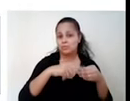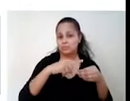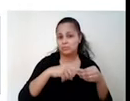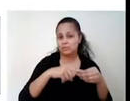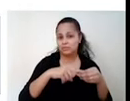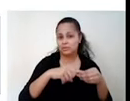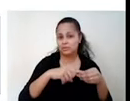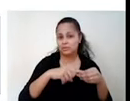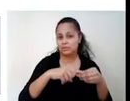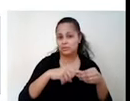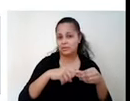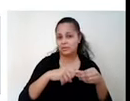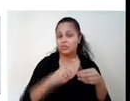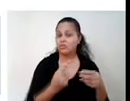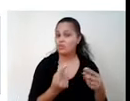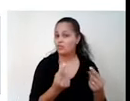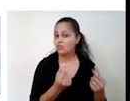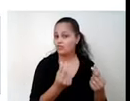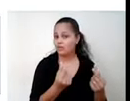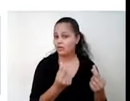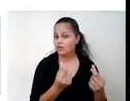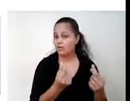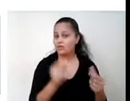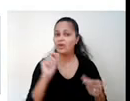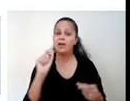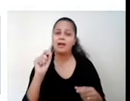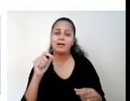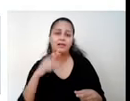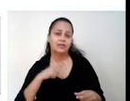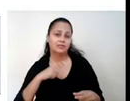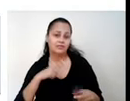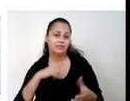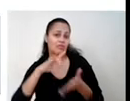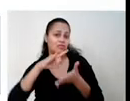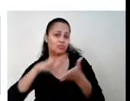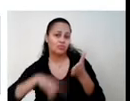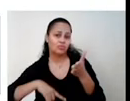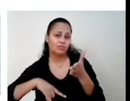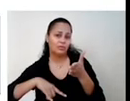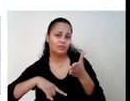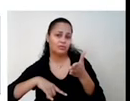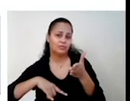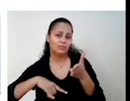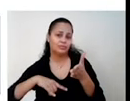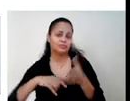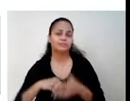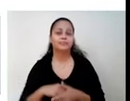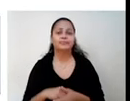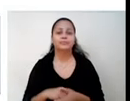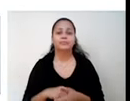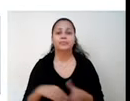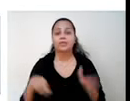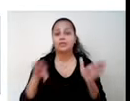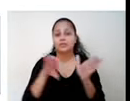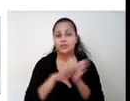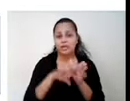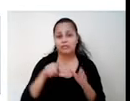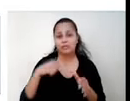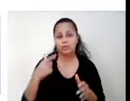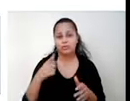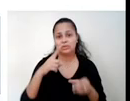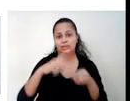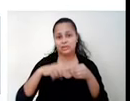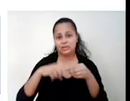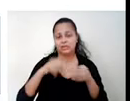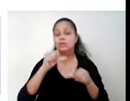que representavam determinado valor a quem tivesse a posse desse documento. Então, ele chegava em outra